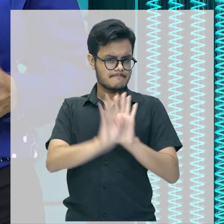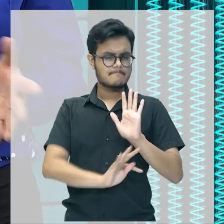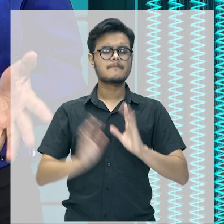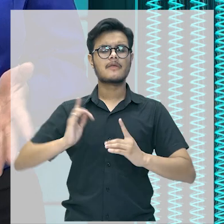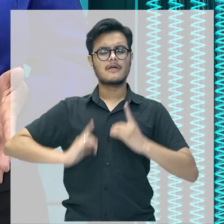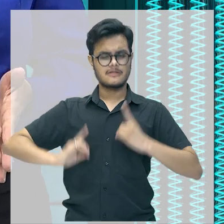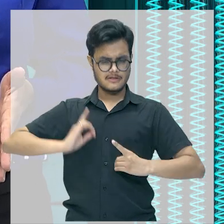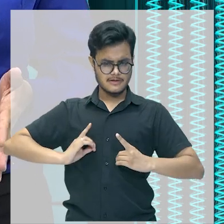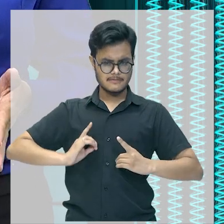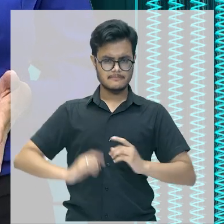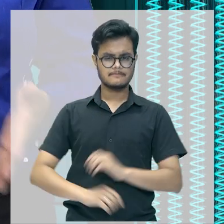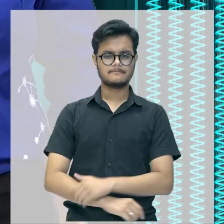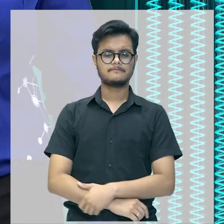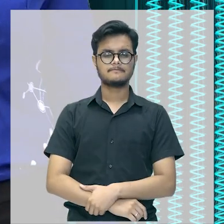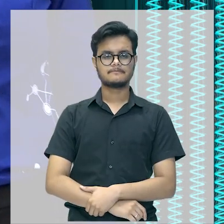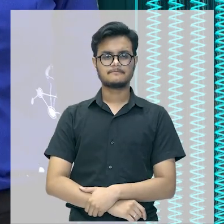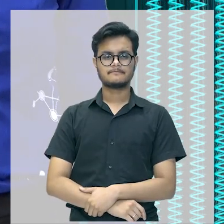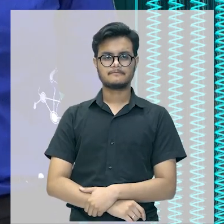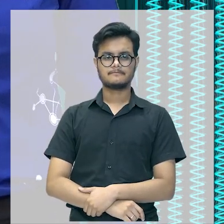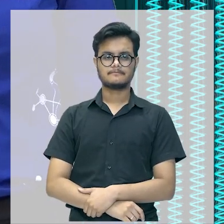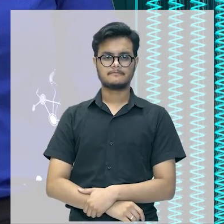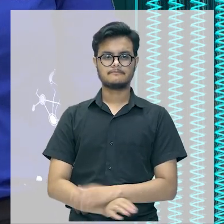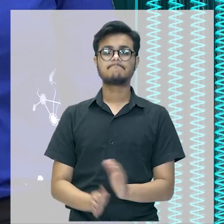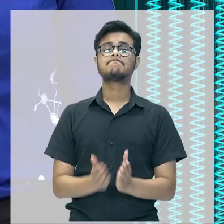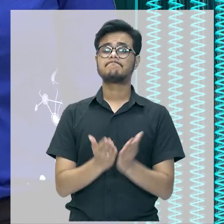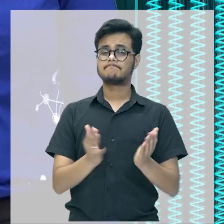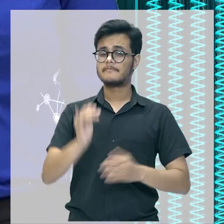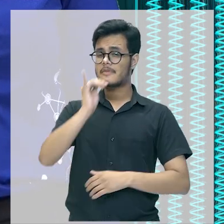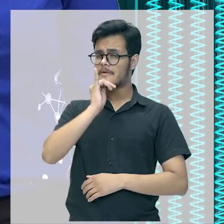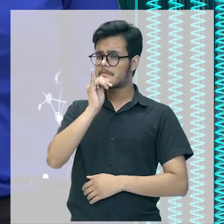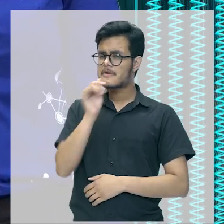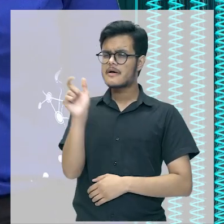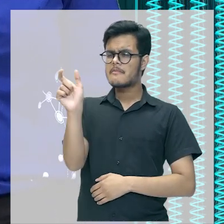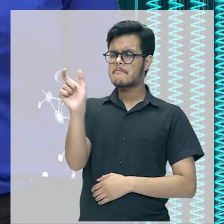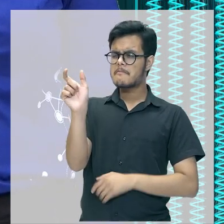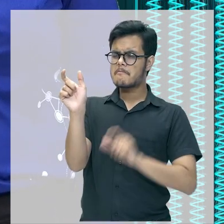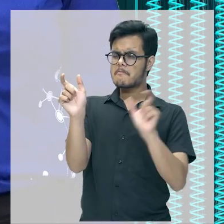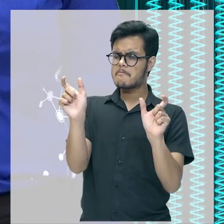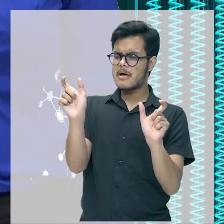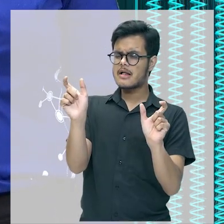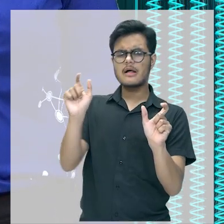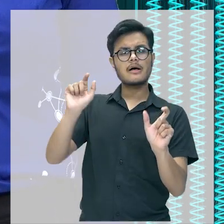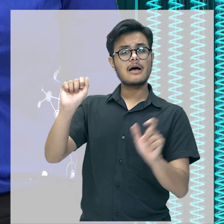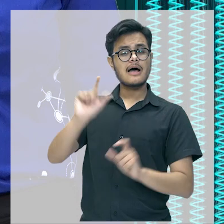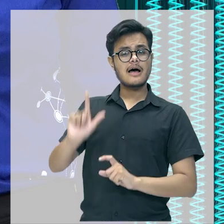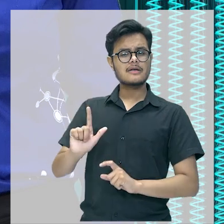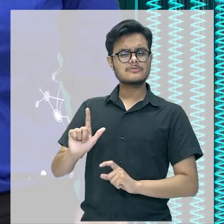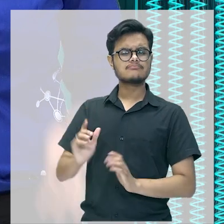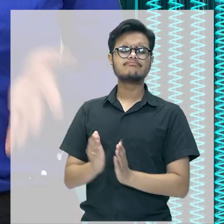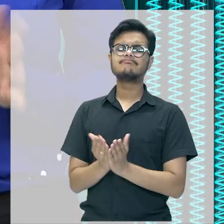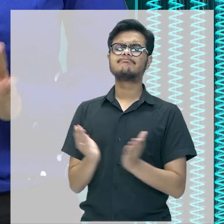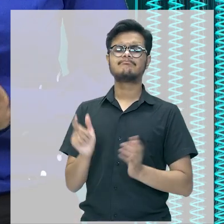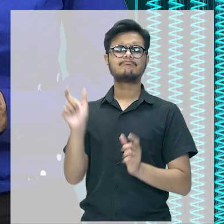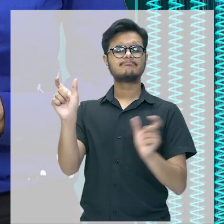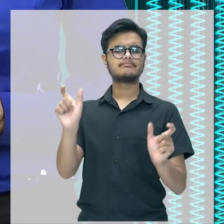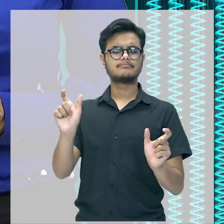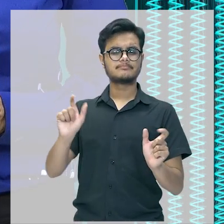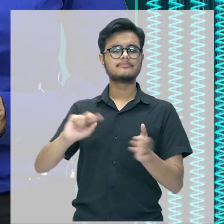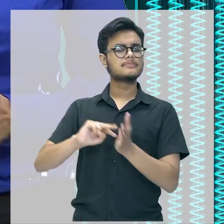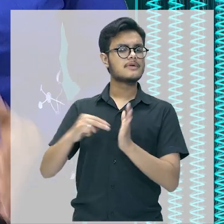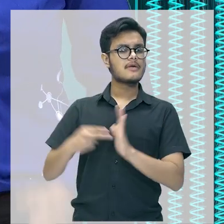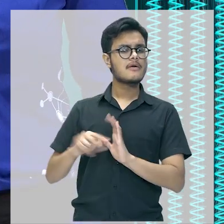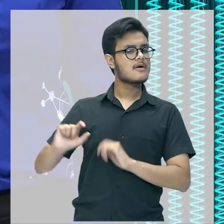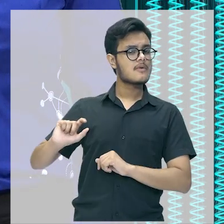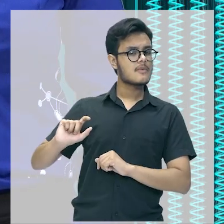relacionado ao assunto do texto. E eu pedi para vocês olharem aquelas palavrinhas em azul, né? Elas estão aqui, ó, do meu lado. Agora a gente vai saber que palavras